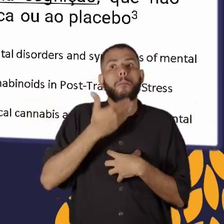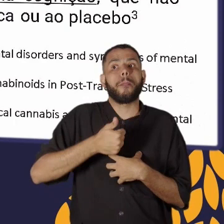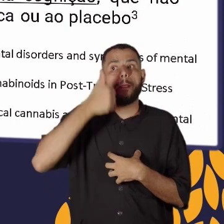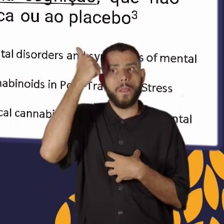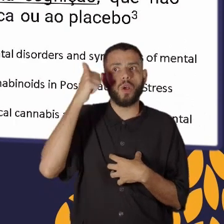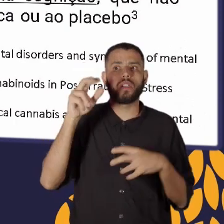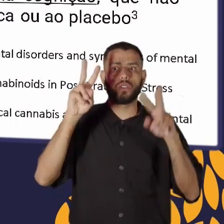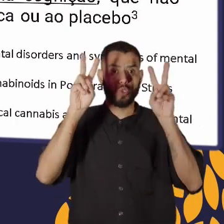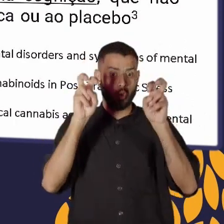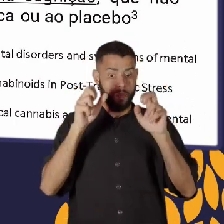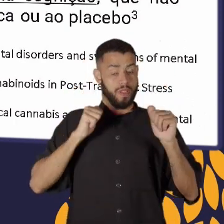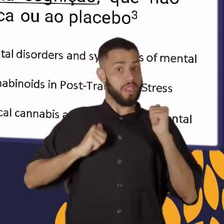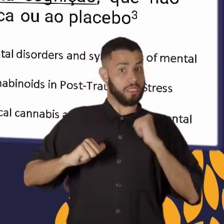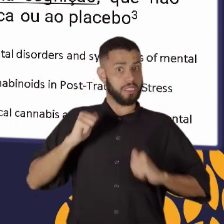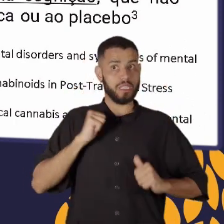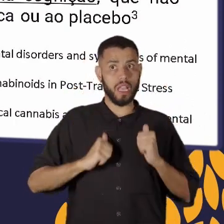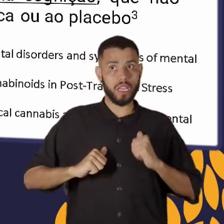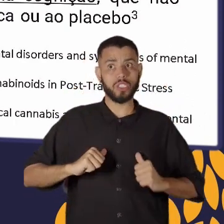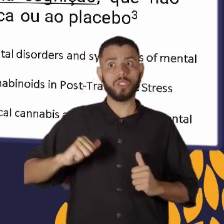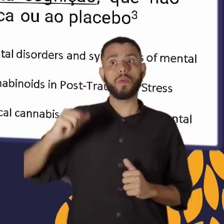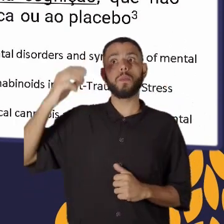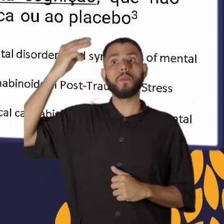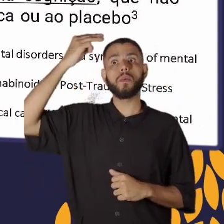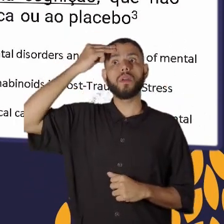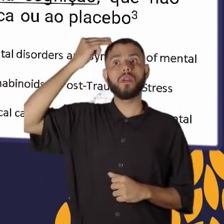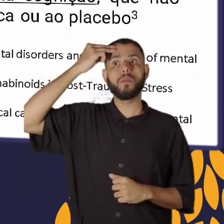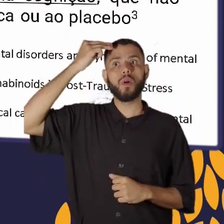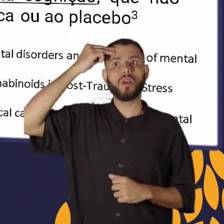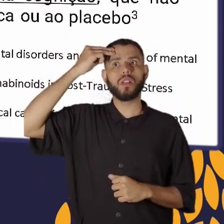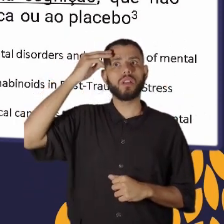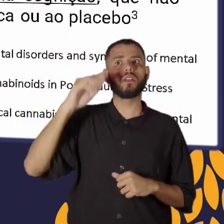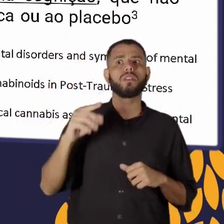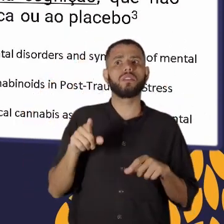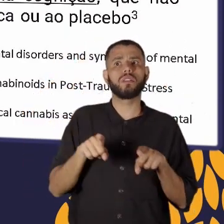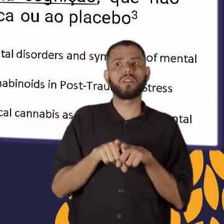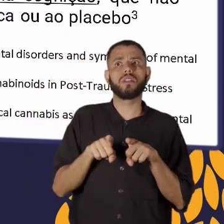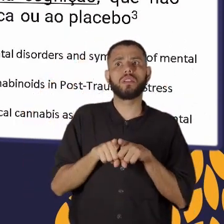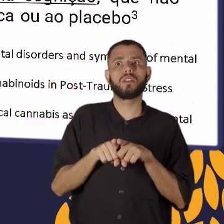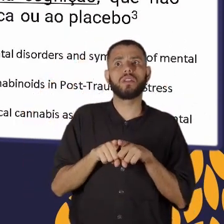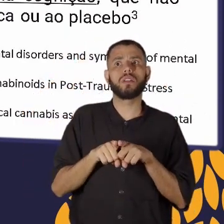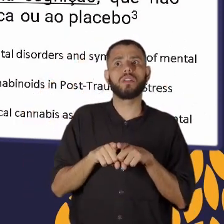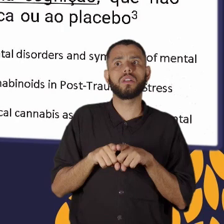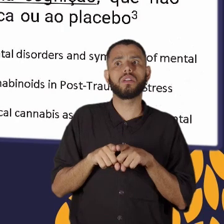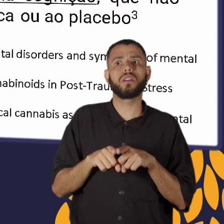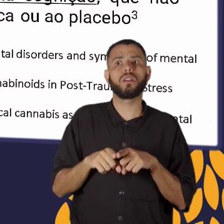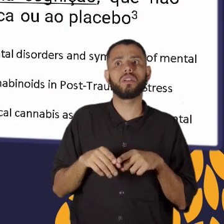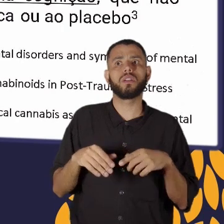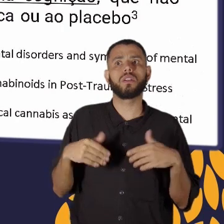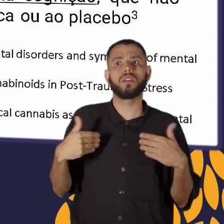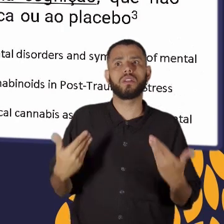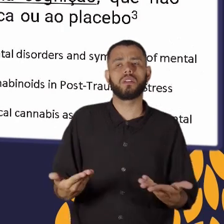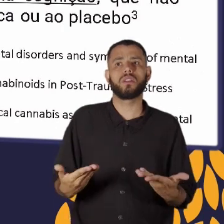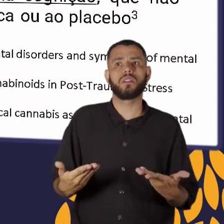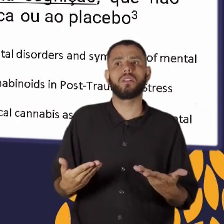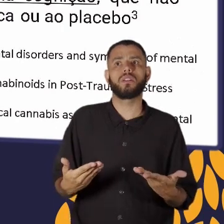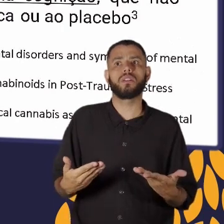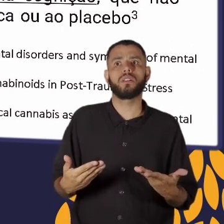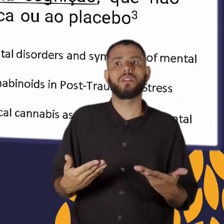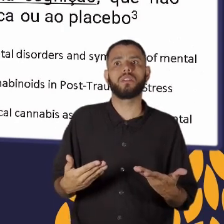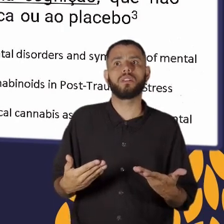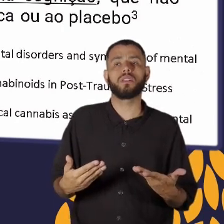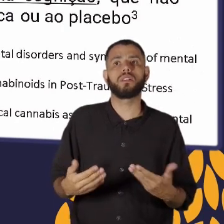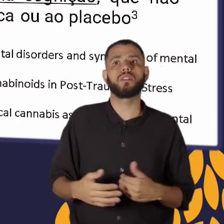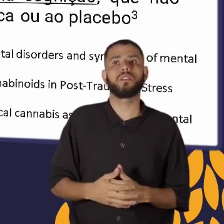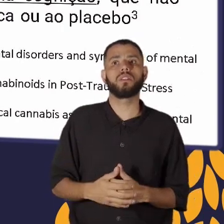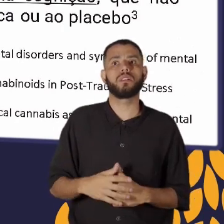relacionada à ansiedade, à memória e o sono. Então, é um transtorno que a gente já, vamos dizer assim, a gente sobe um degrau no